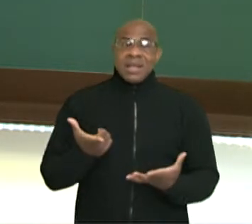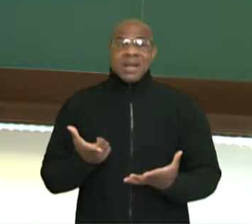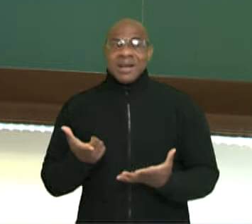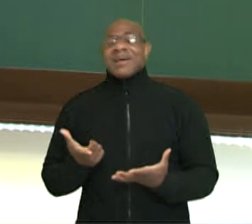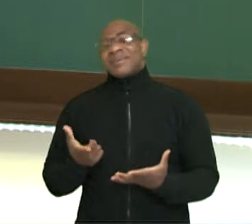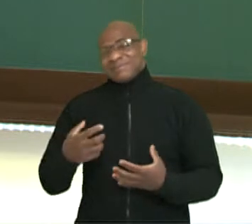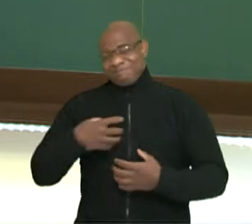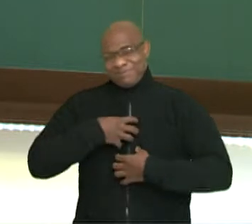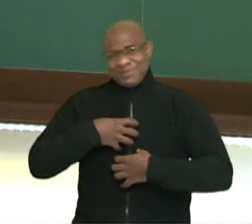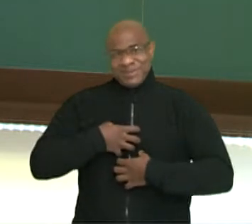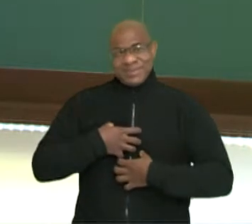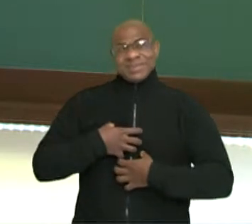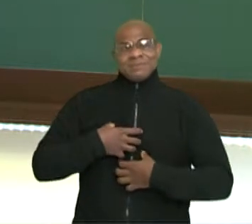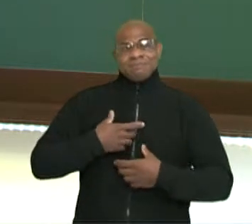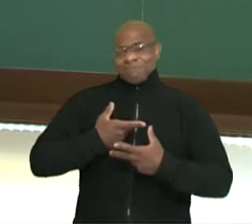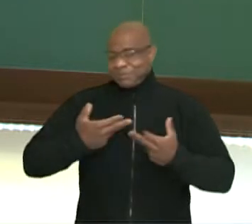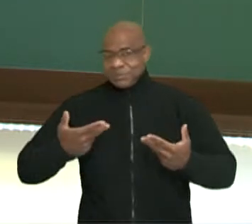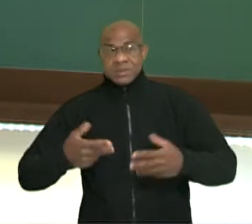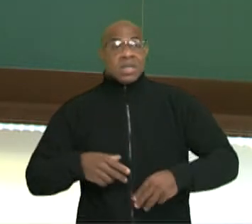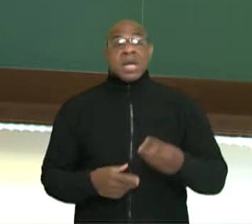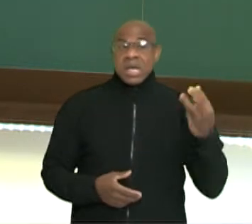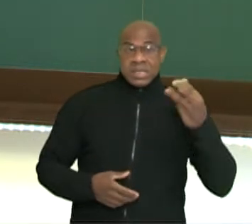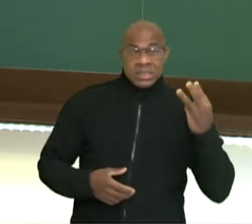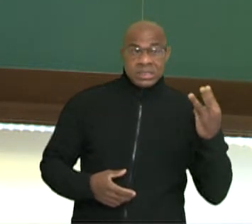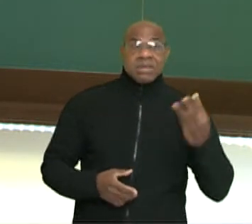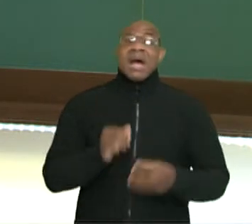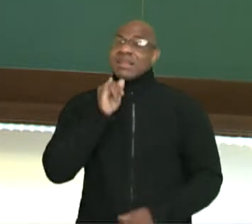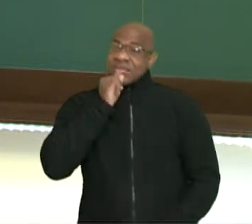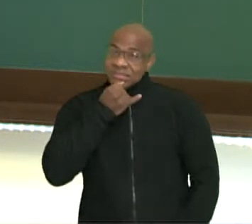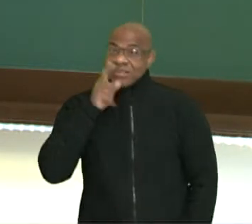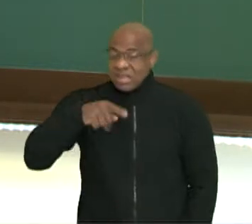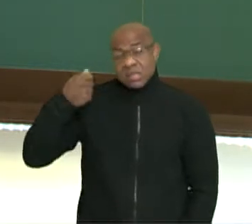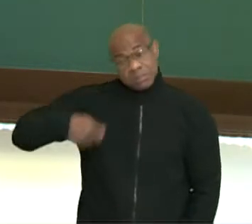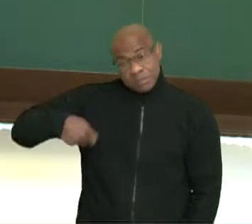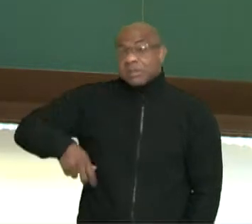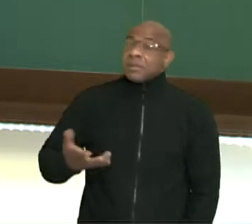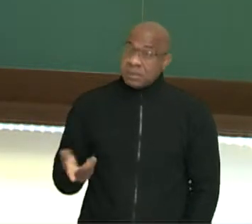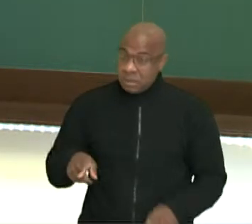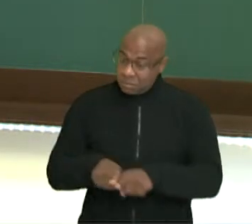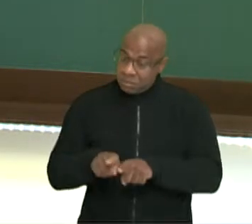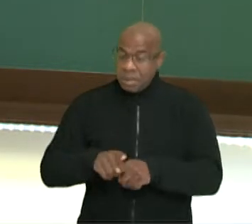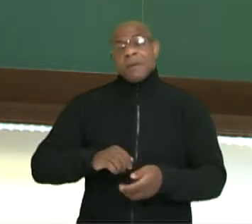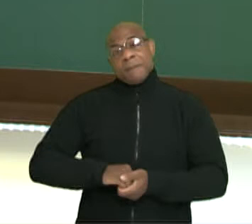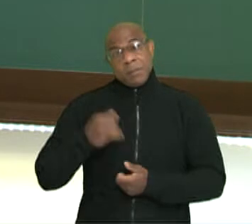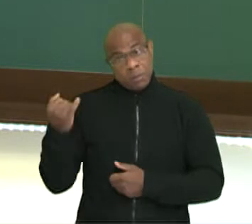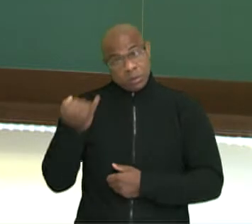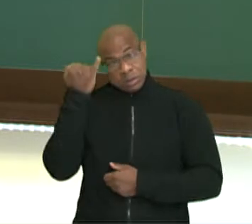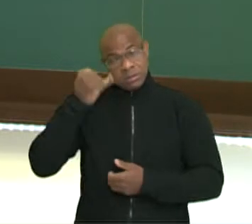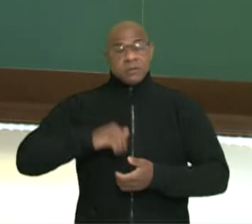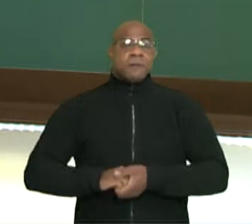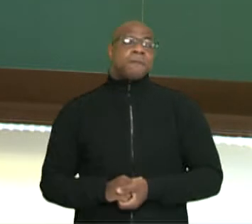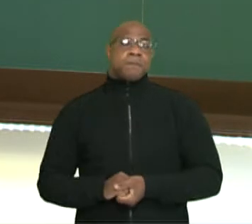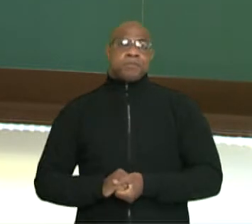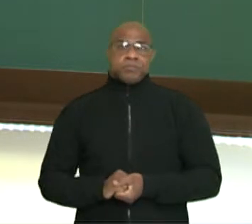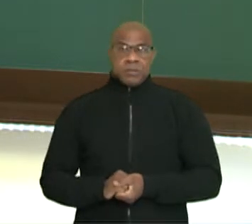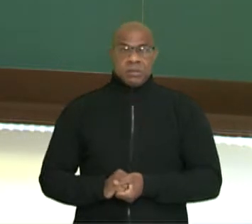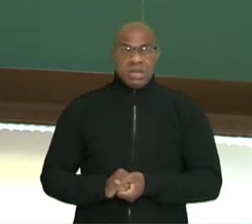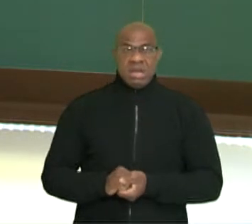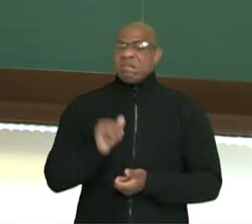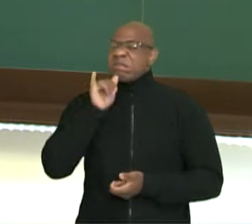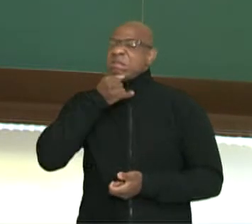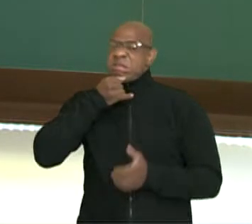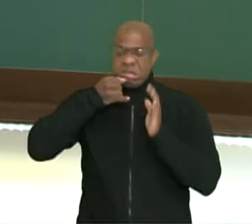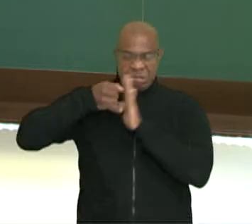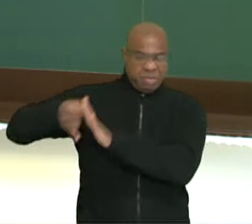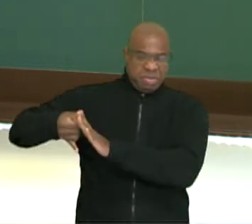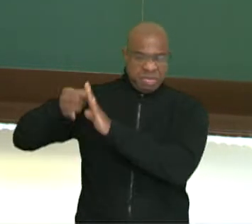essas emoções? A tristeza é necessária. Sabia disso? Pois é, a gente quer descartar a tristeza, né? A gente quer deixar de